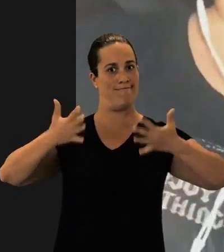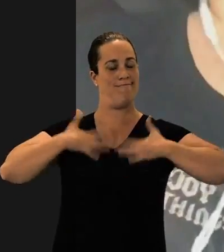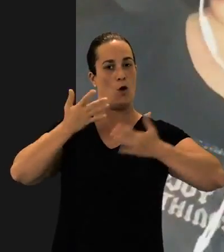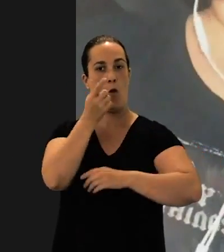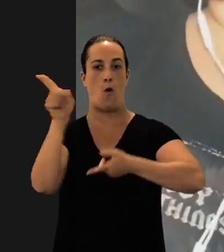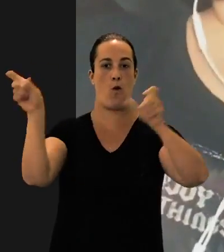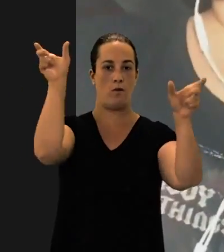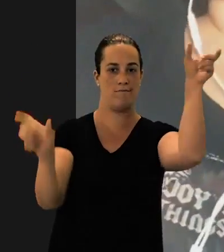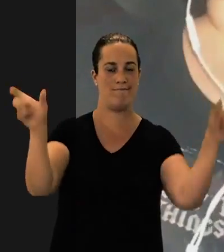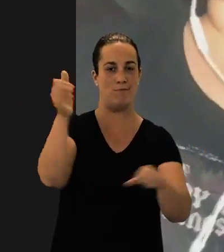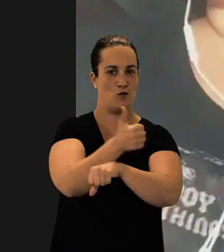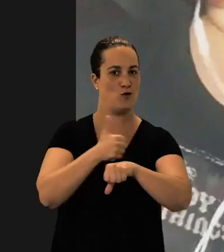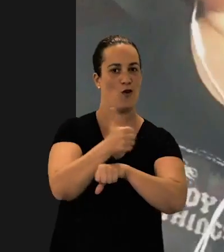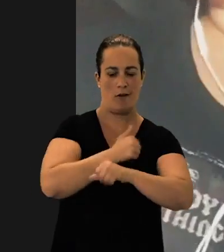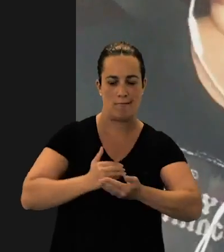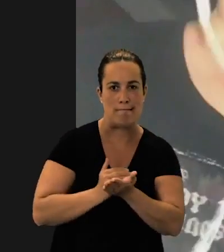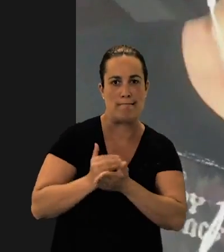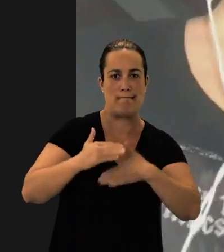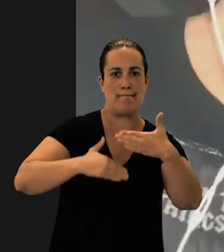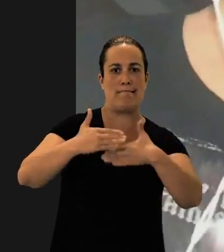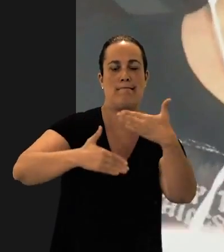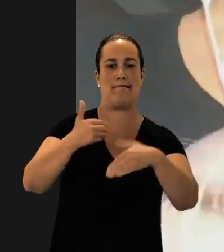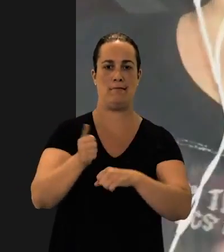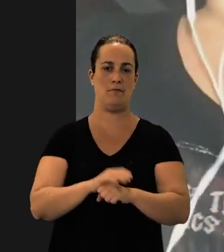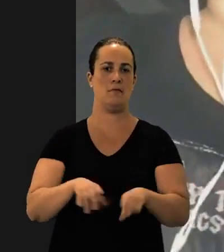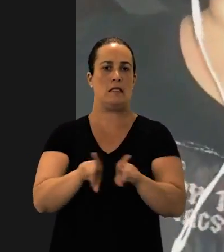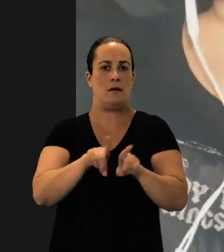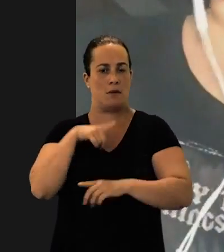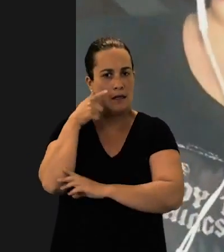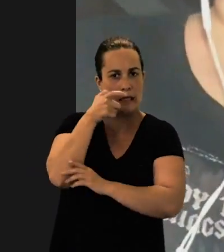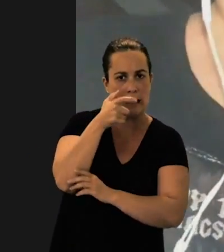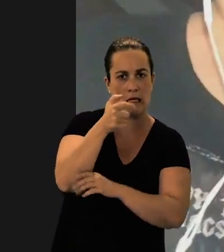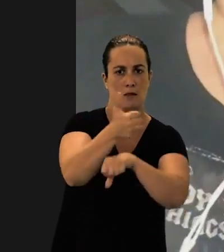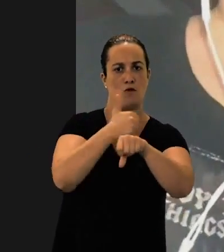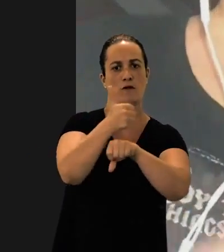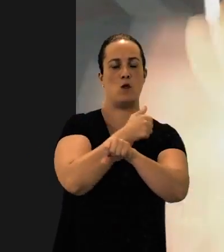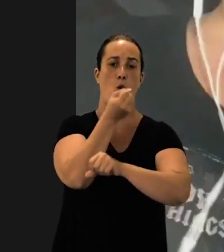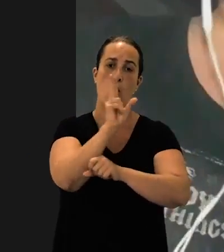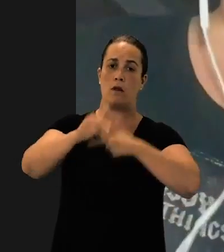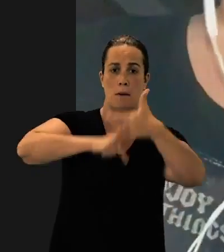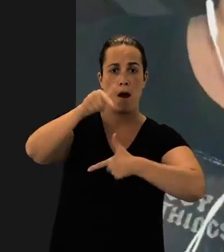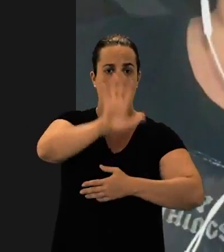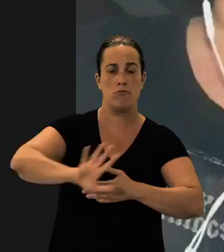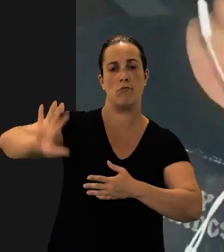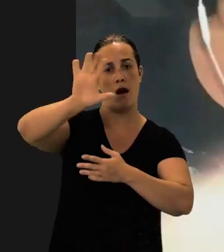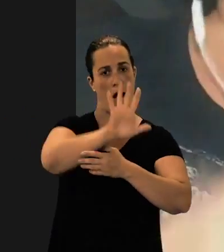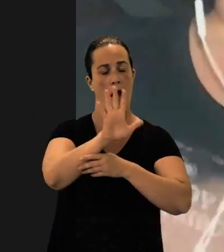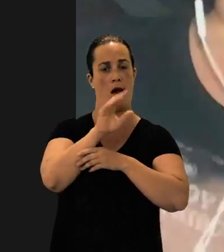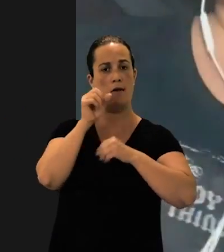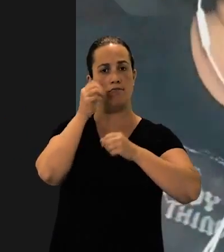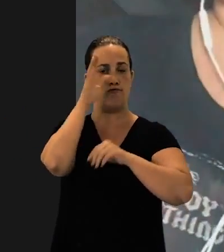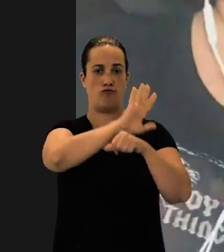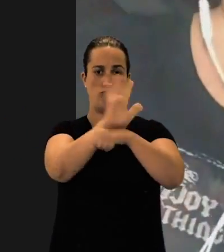outros profissionais que de repente estão engatinhando na profissão ou estão se interessando por essa profissão ou atuam na área do audiovisual e